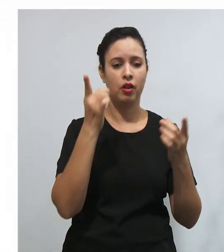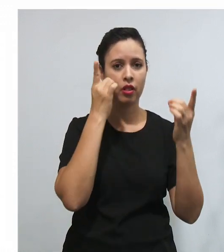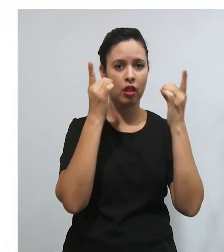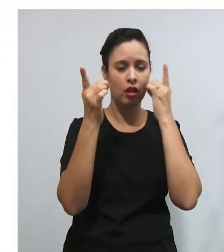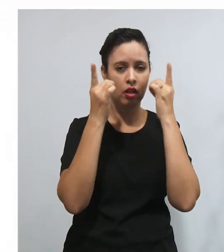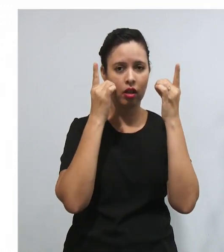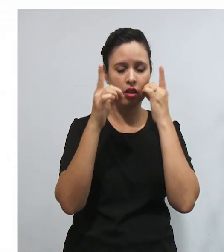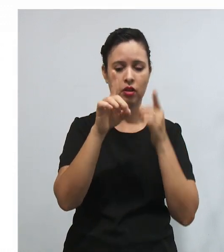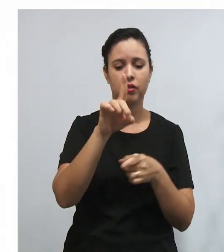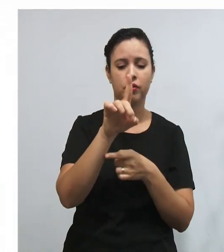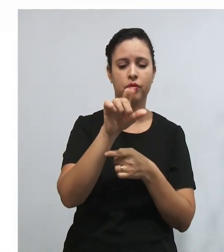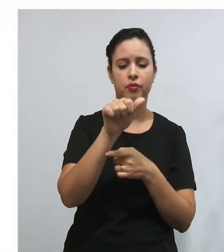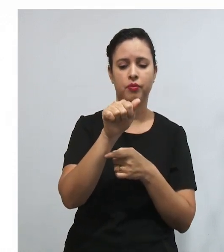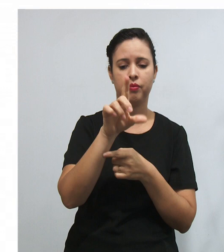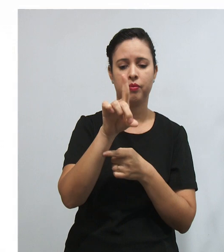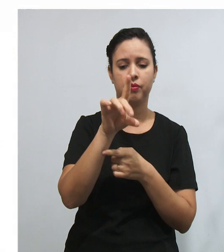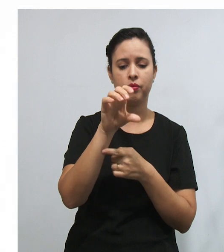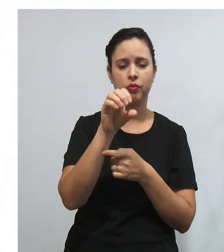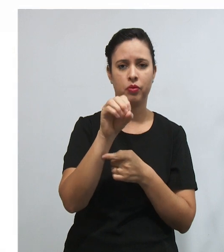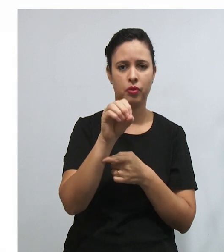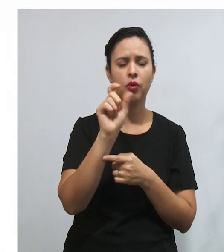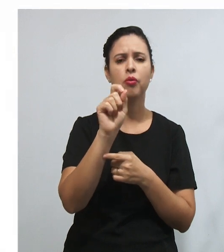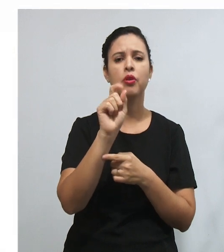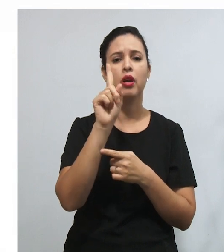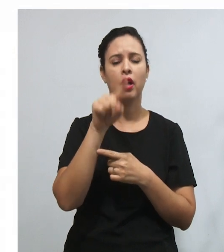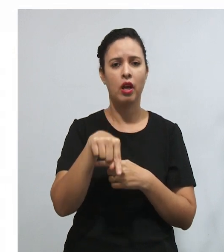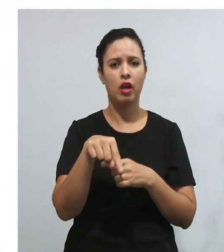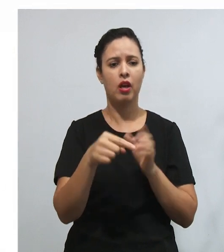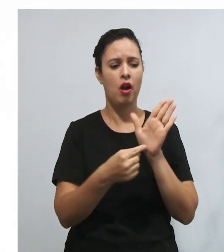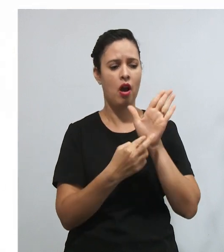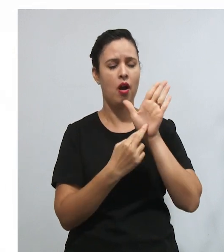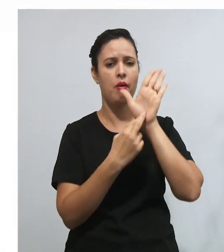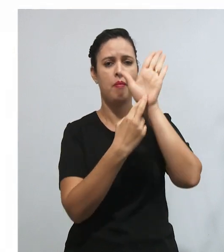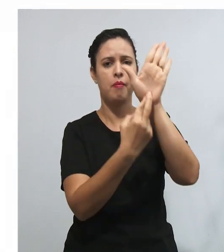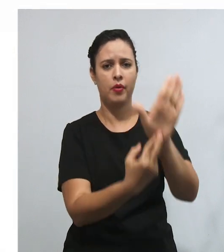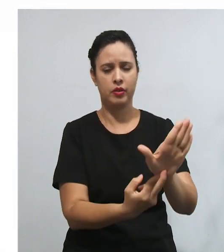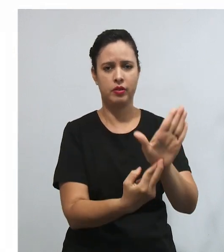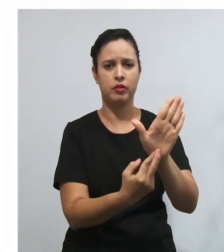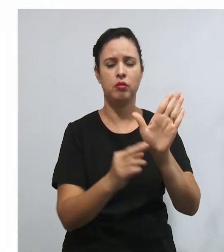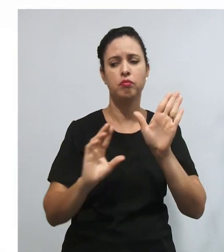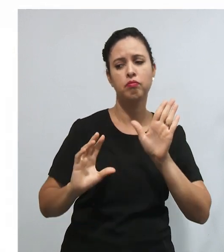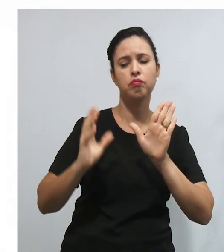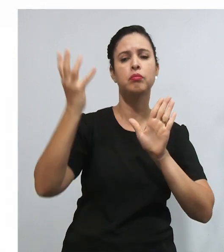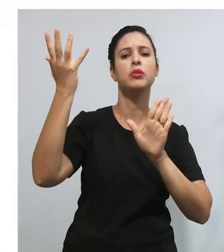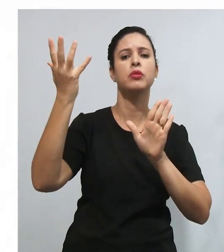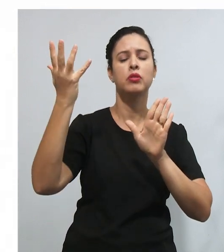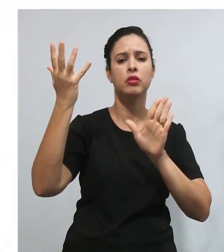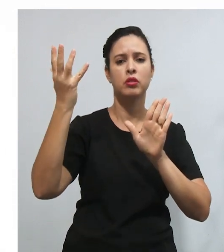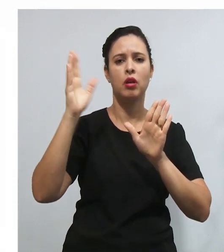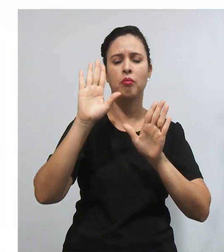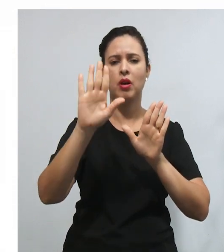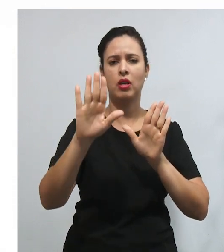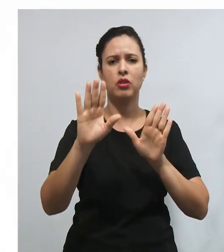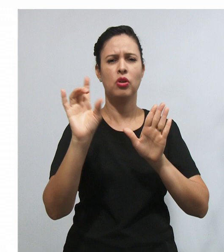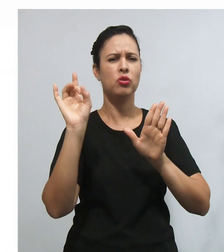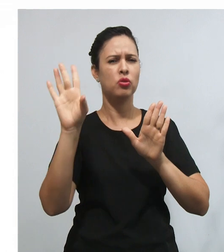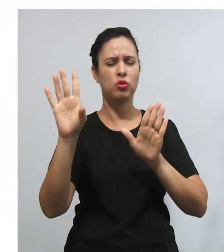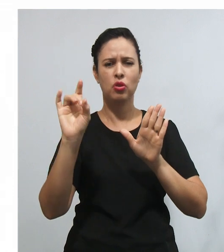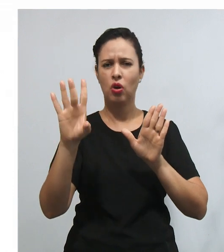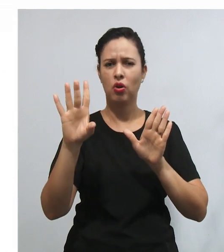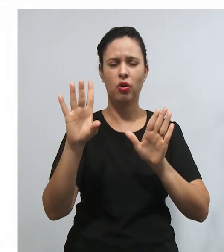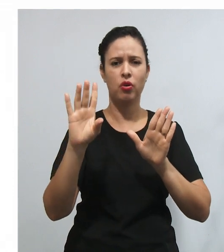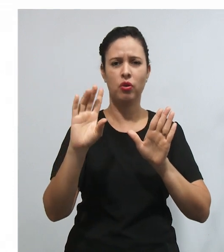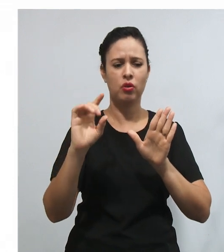representação de um fato que, de forma isolada, ele não agrega tanto valor,